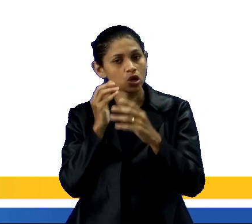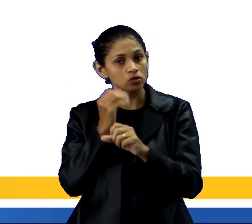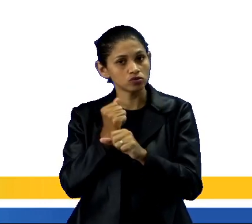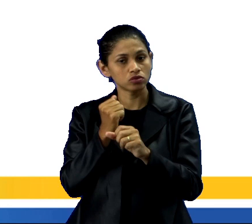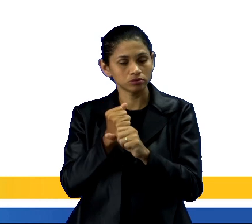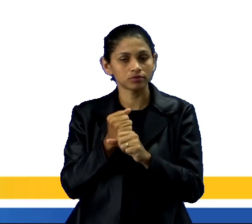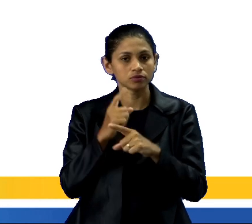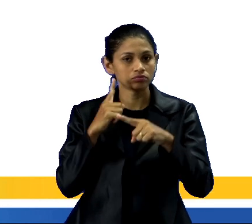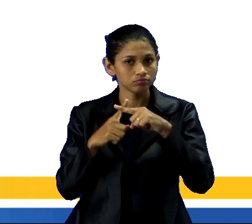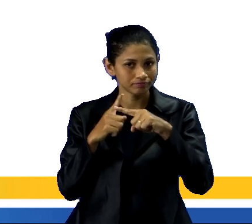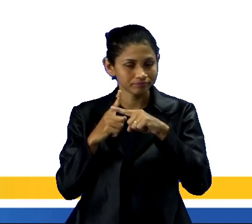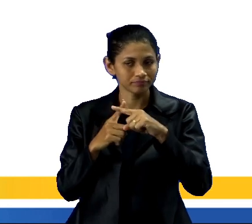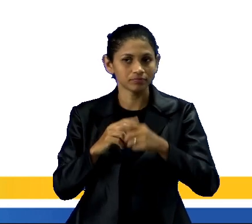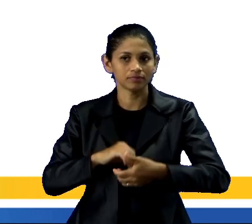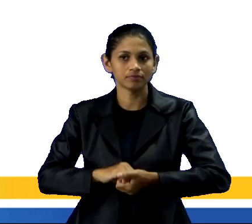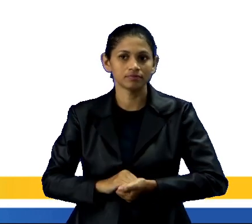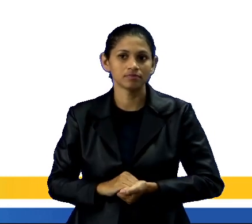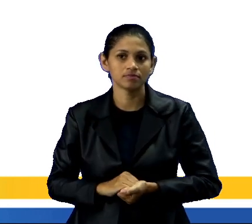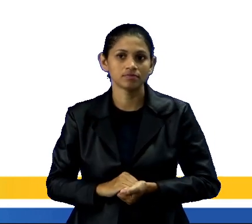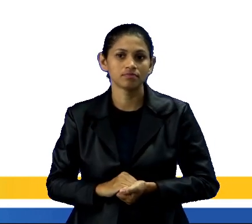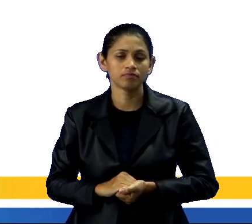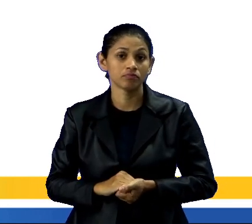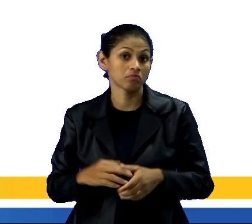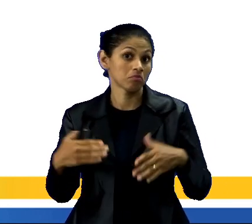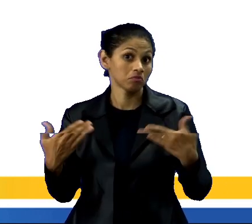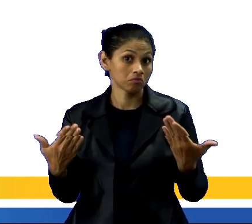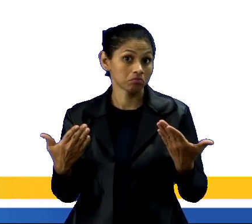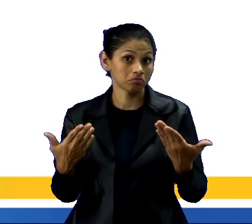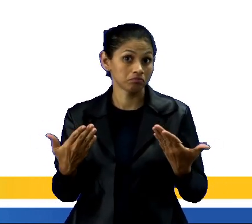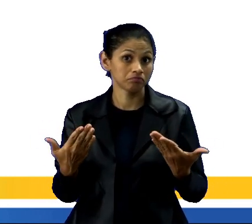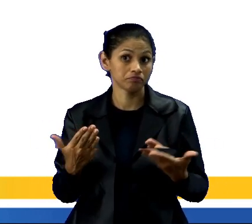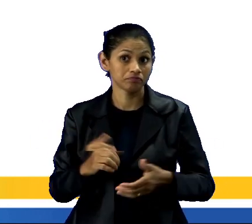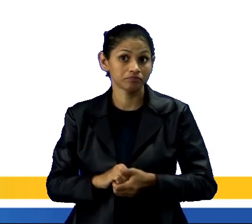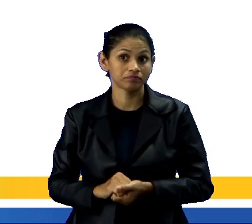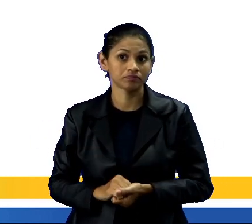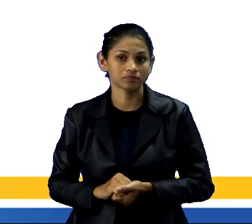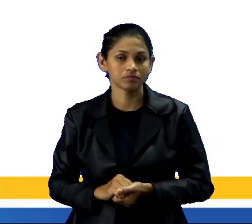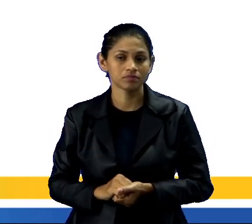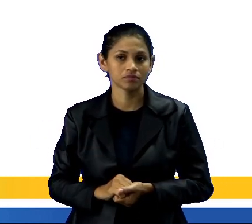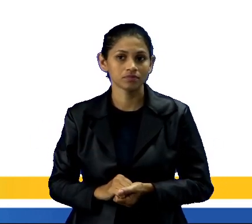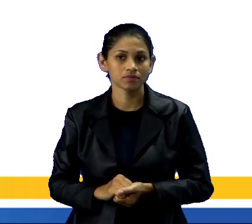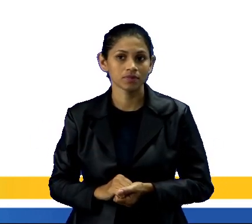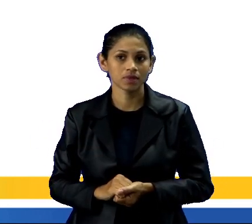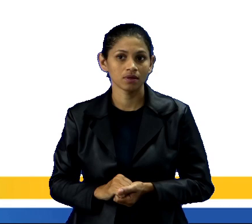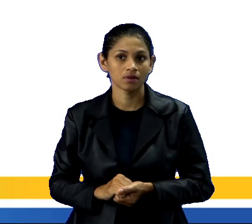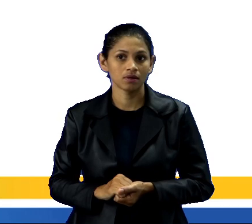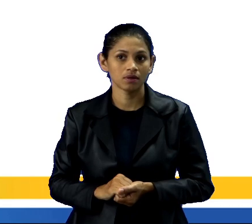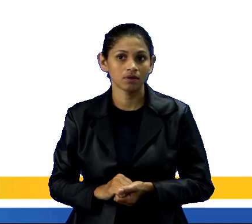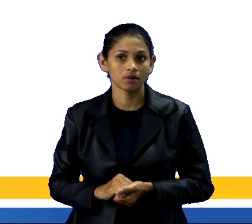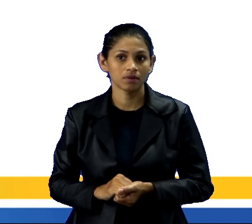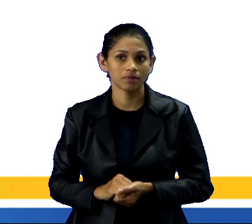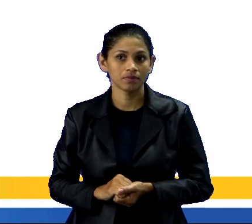seguida retorna com a gente. E aí, deu certo? Vamos lá?